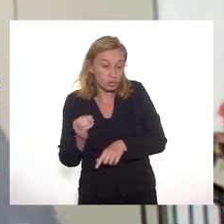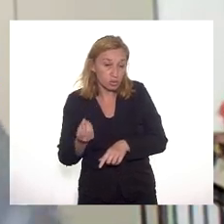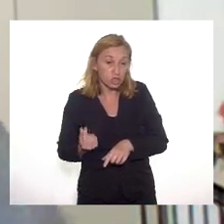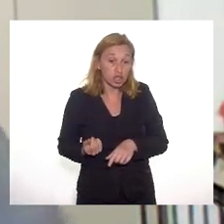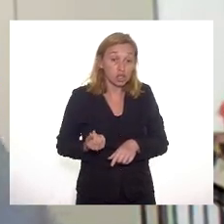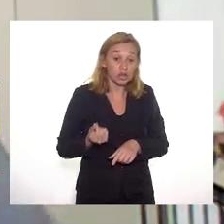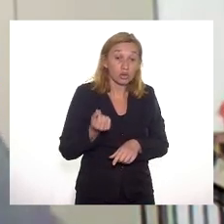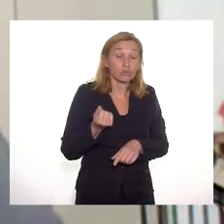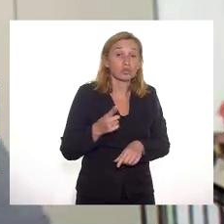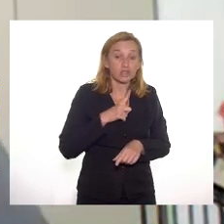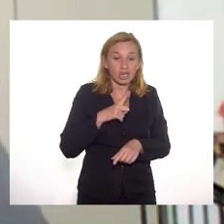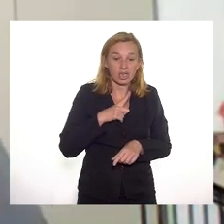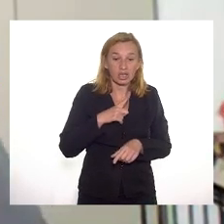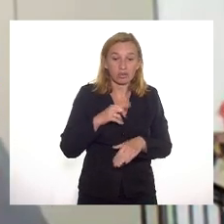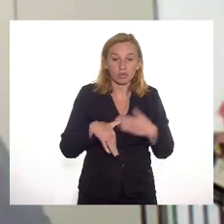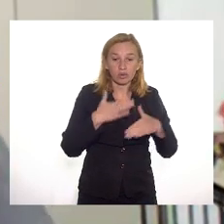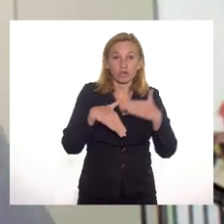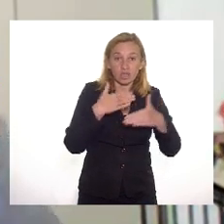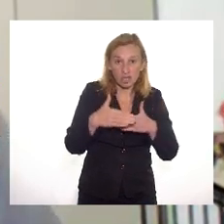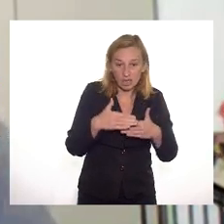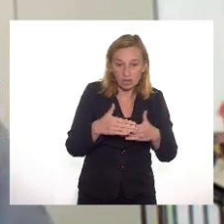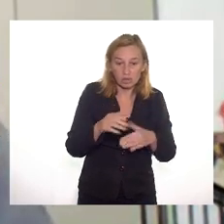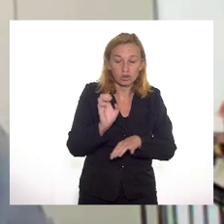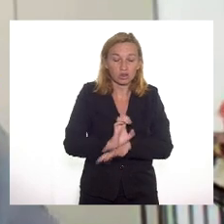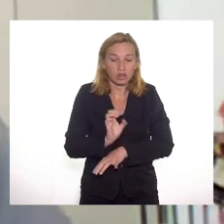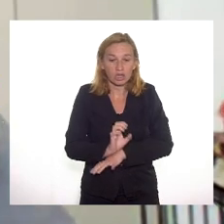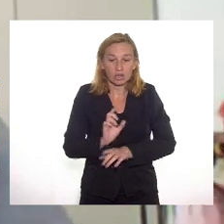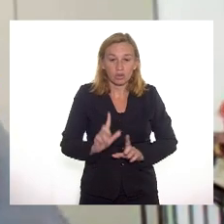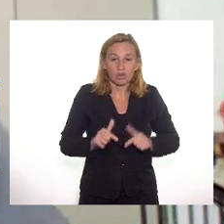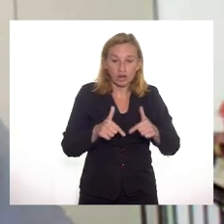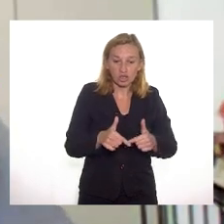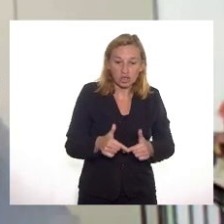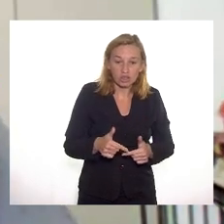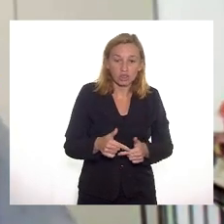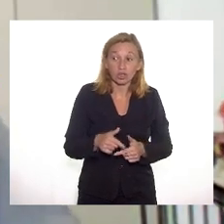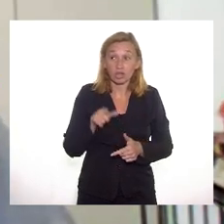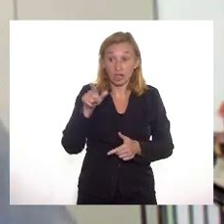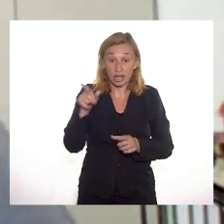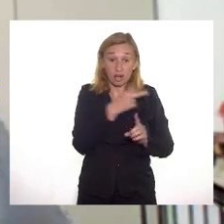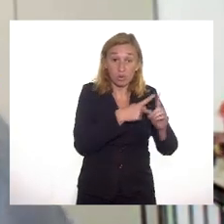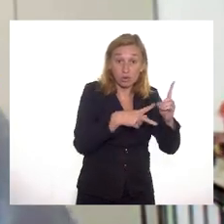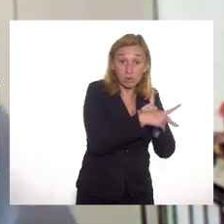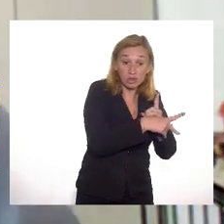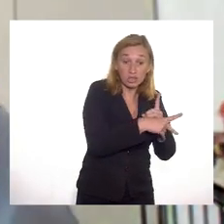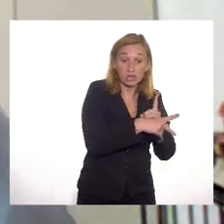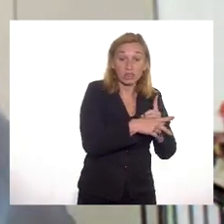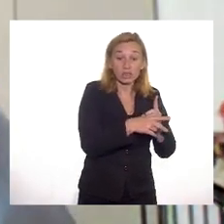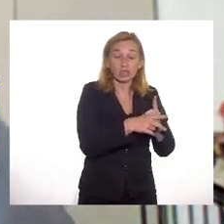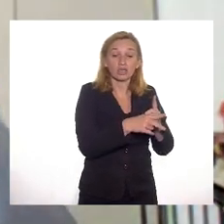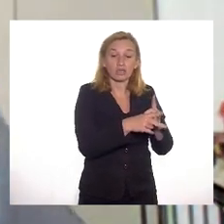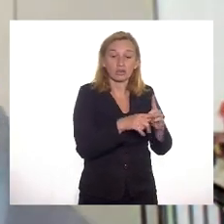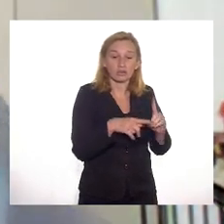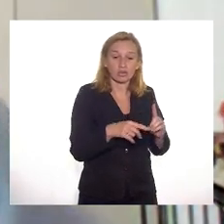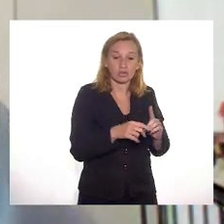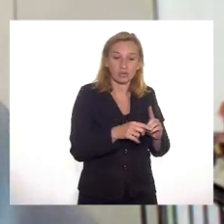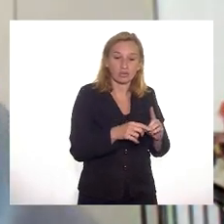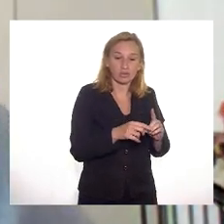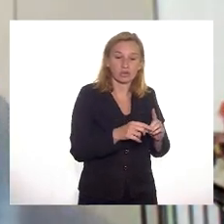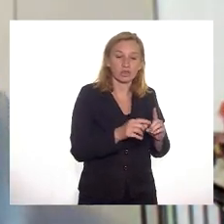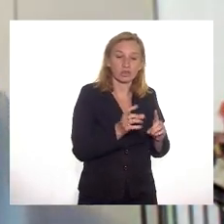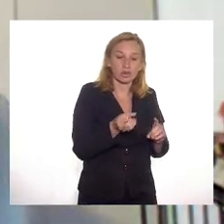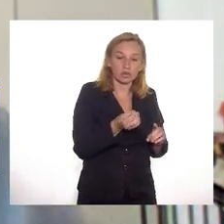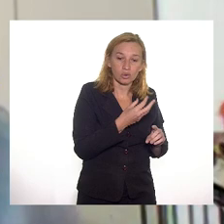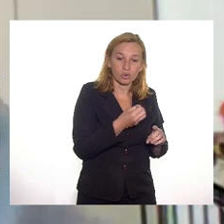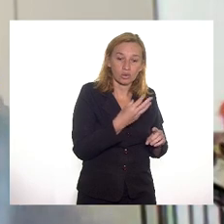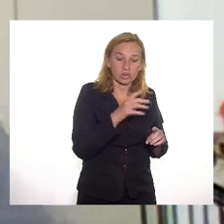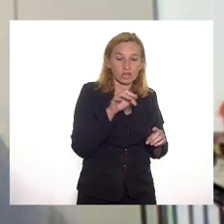com o processo de endividamento do Estado, com operações como aquelas que o Rio Previdência foi submetido recentemente